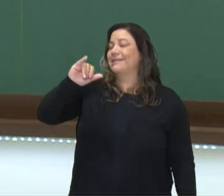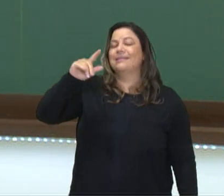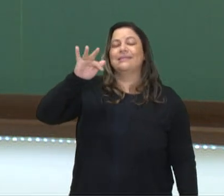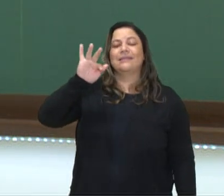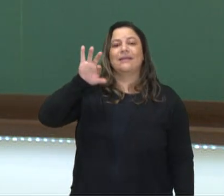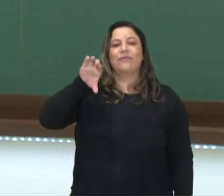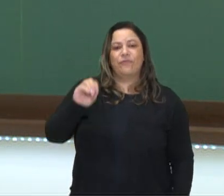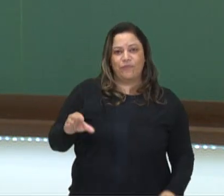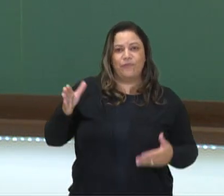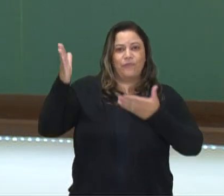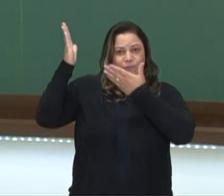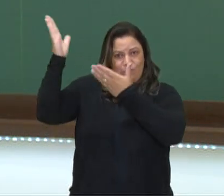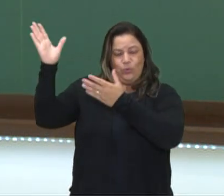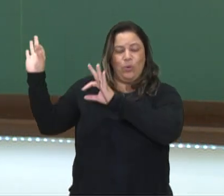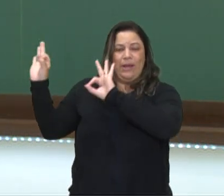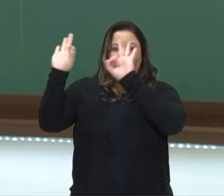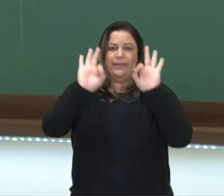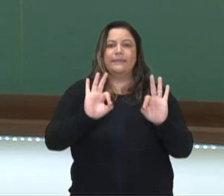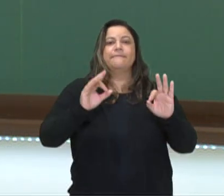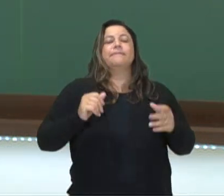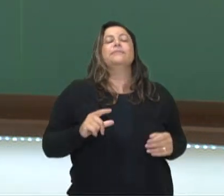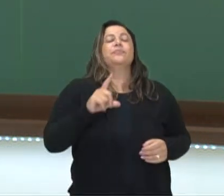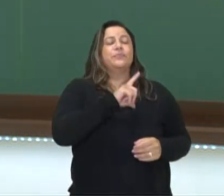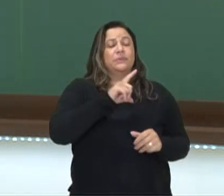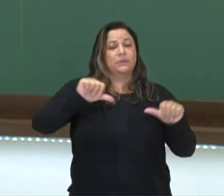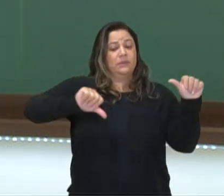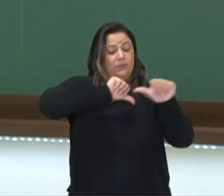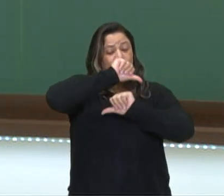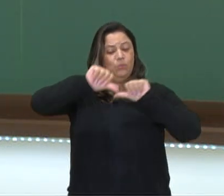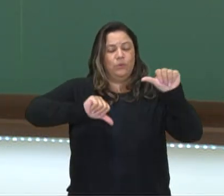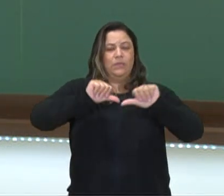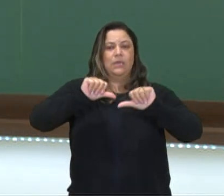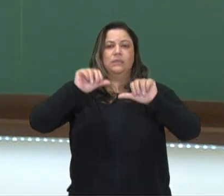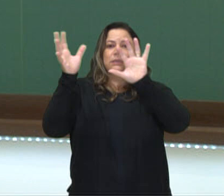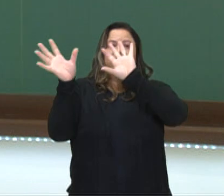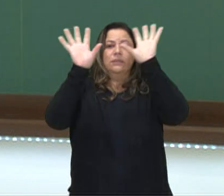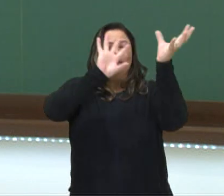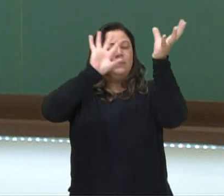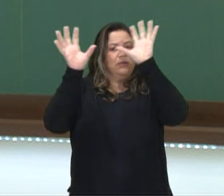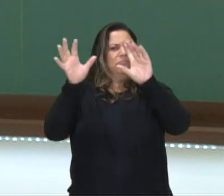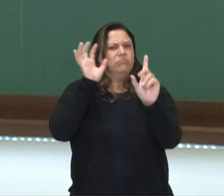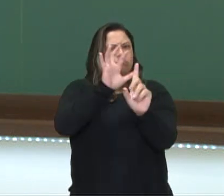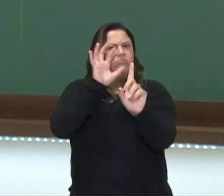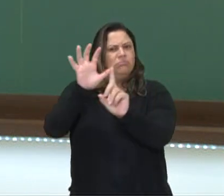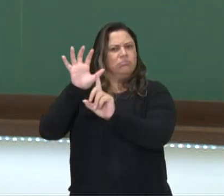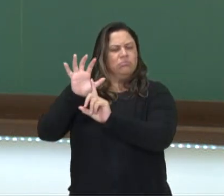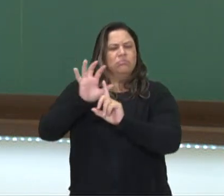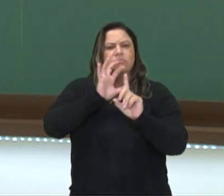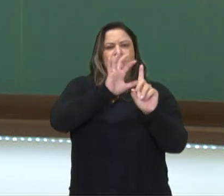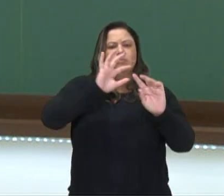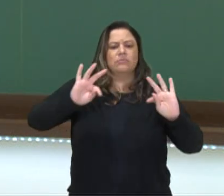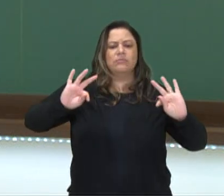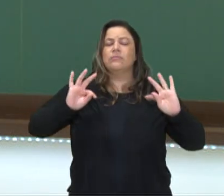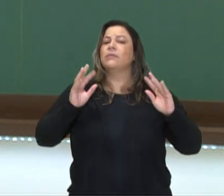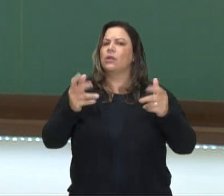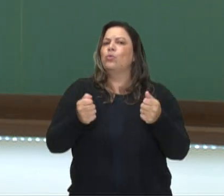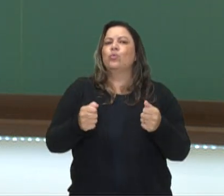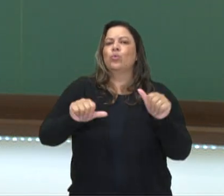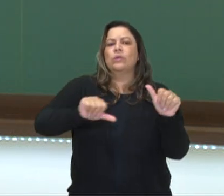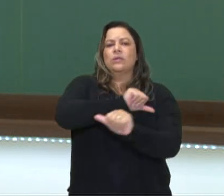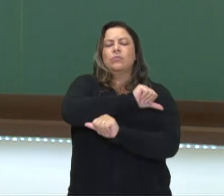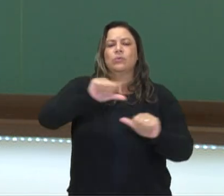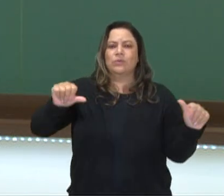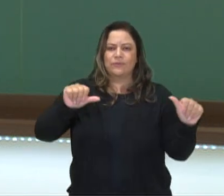nós temos a mudança de temperatura das águas do Oceano Pacífico, que vão influenciar em toda a modificação do clima.